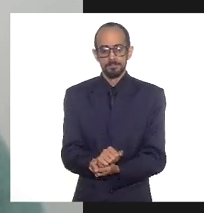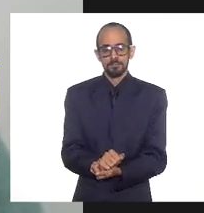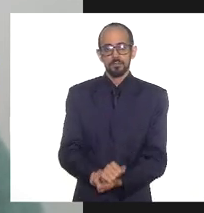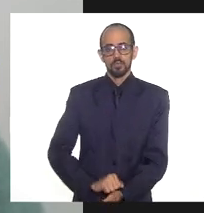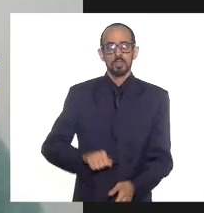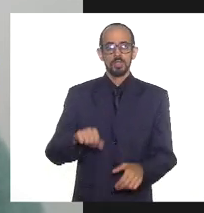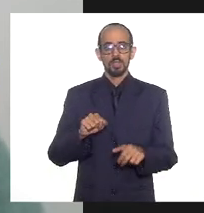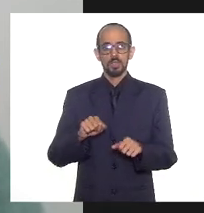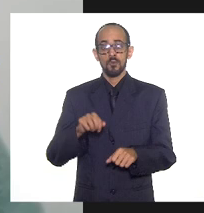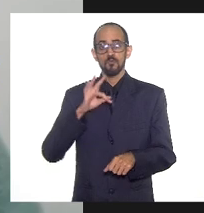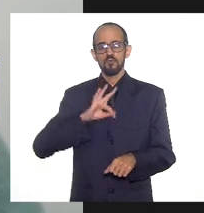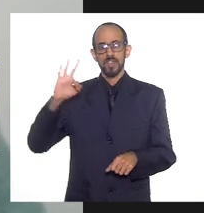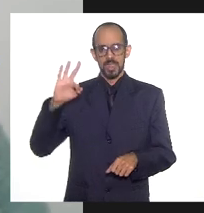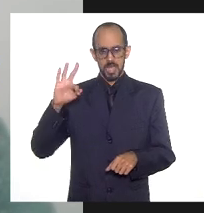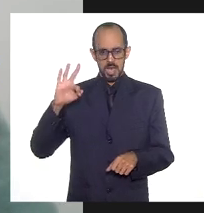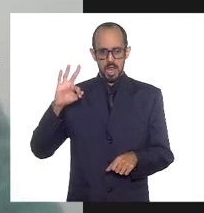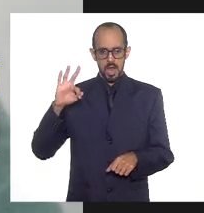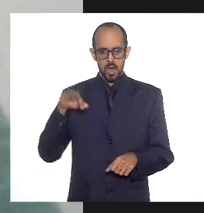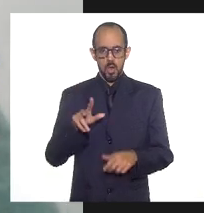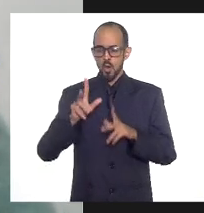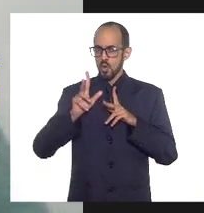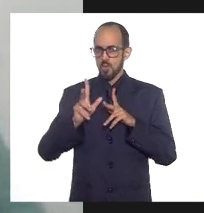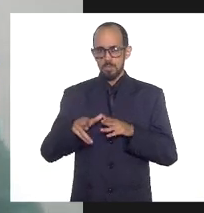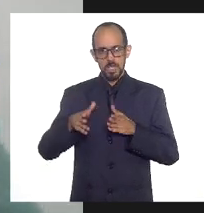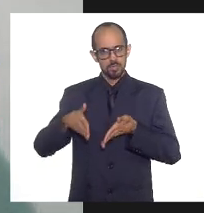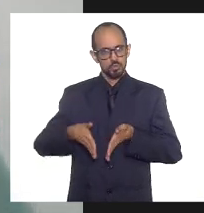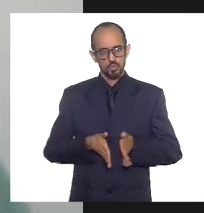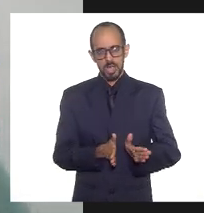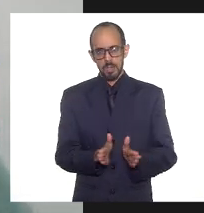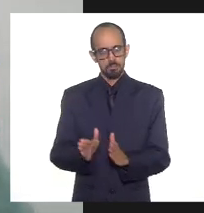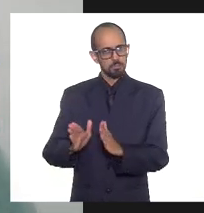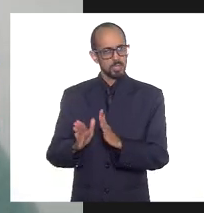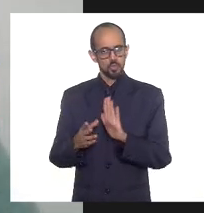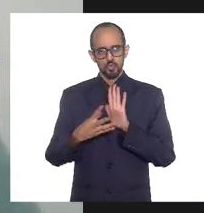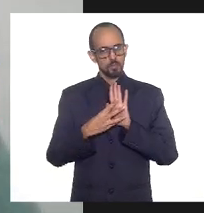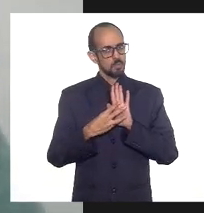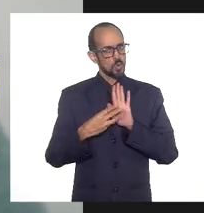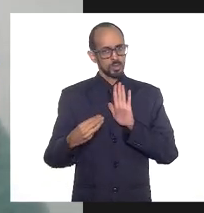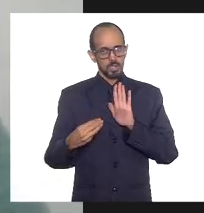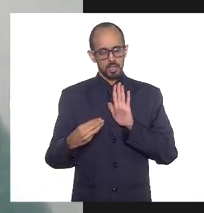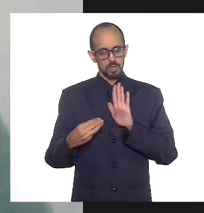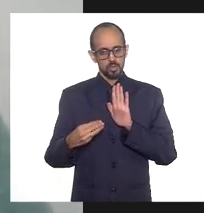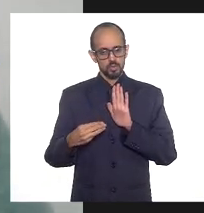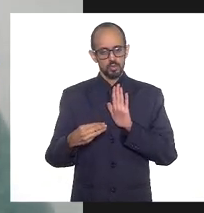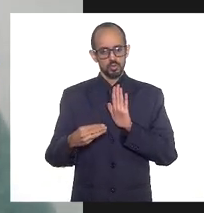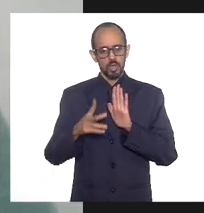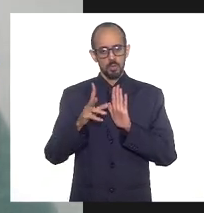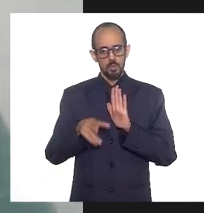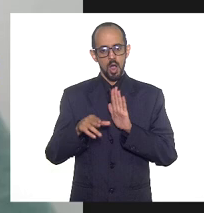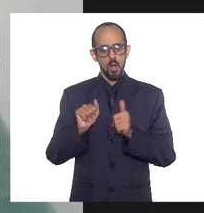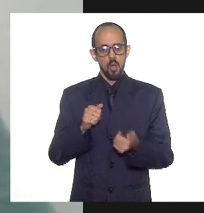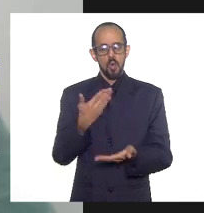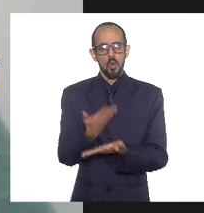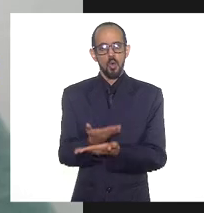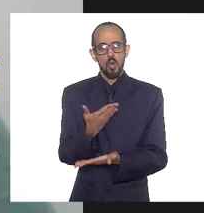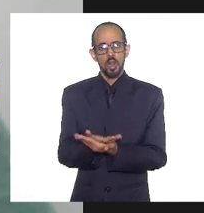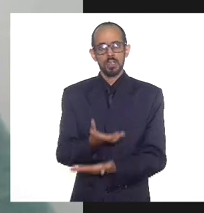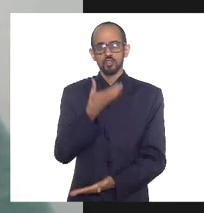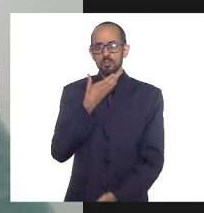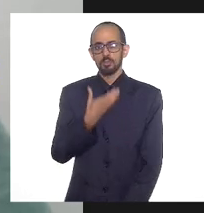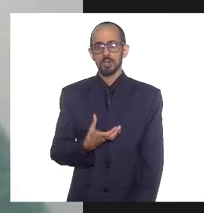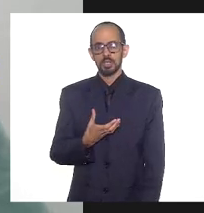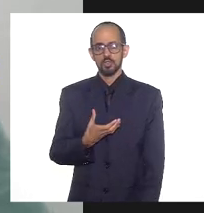no Instituto Federal, nos mesmos caminhos, nos mesmos moldes que o Colégio Pedro